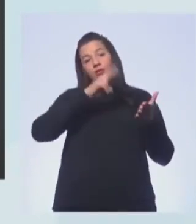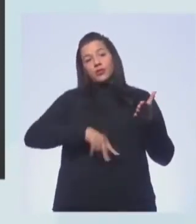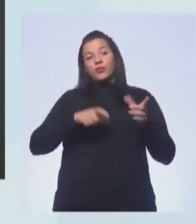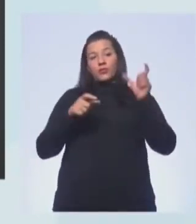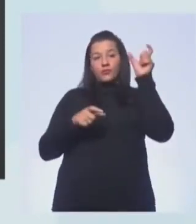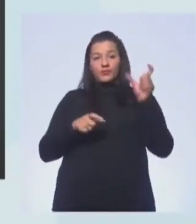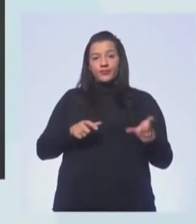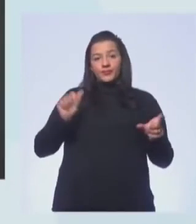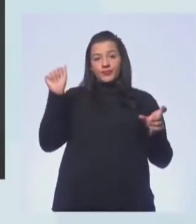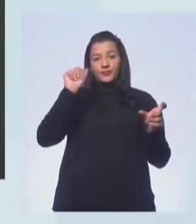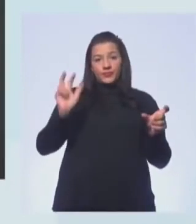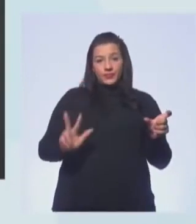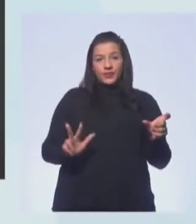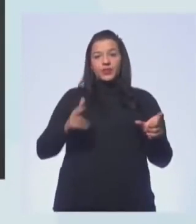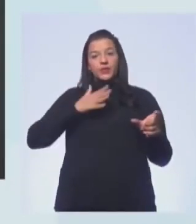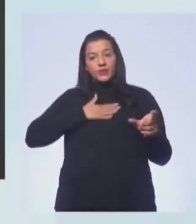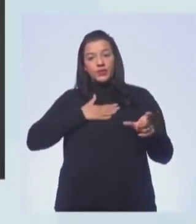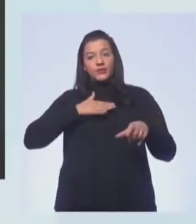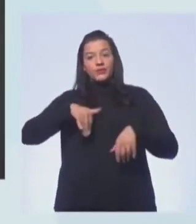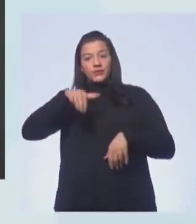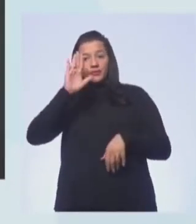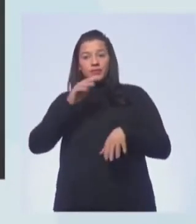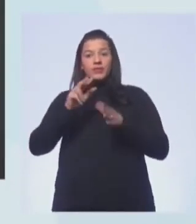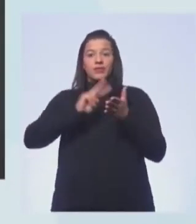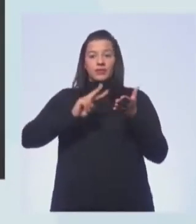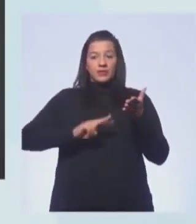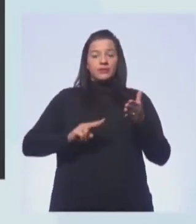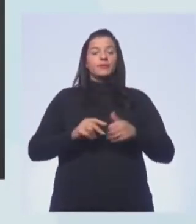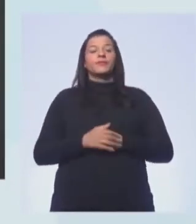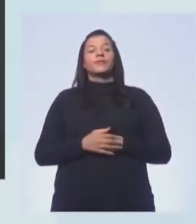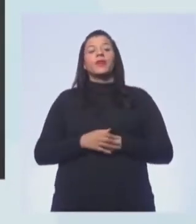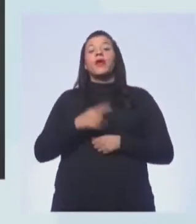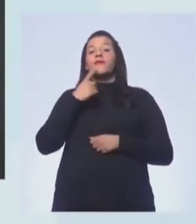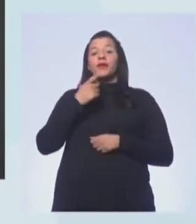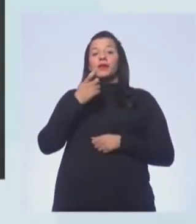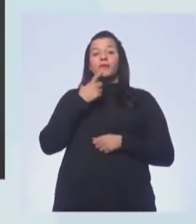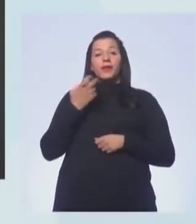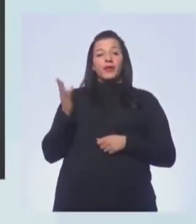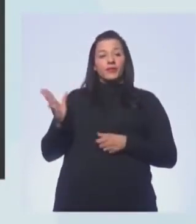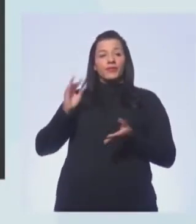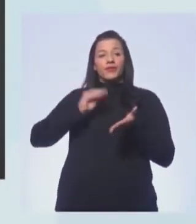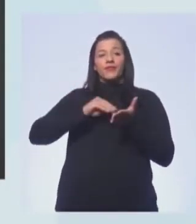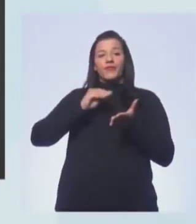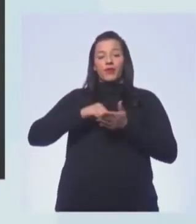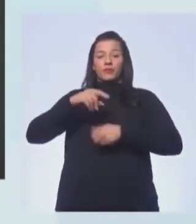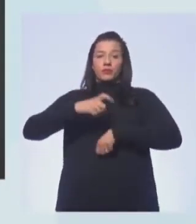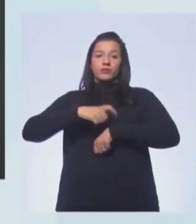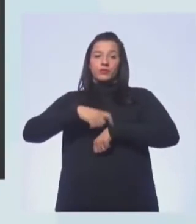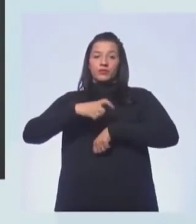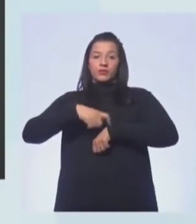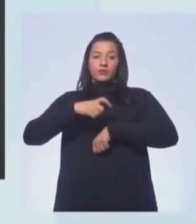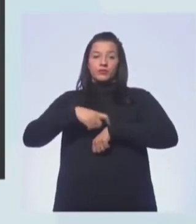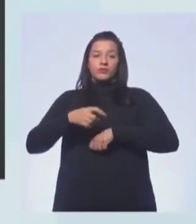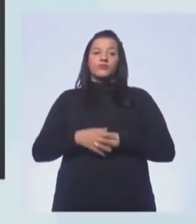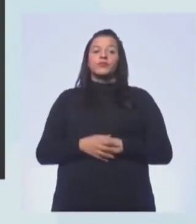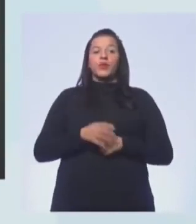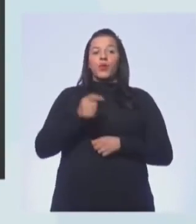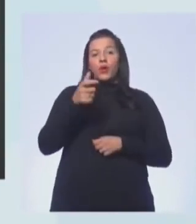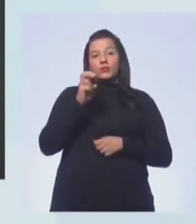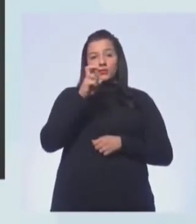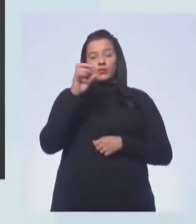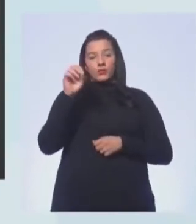azul é que gostariam de ler mais, então aí mais de 80%. Barra vermelha, falta de tempo, então aí está quase